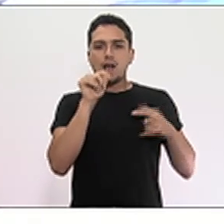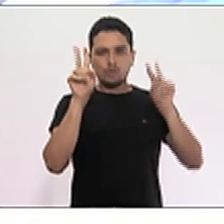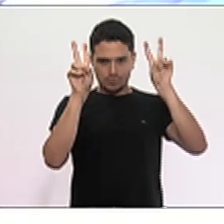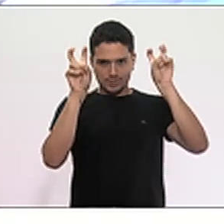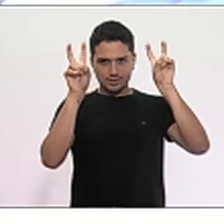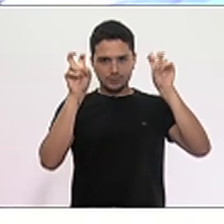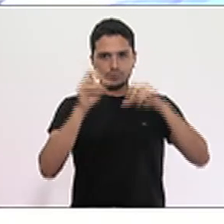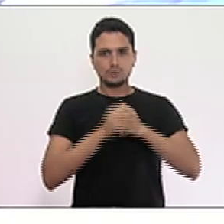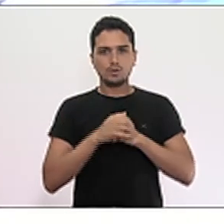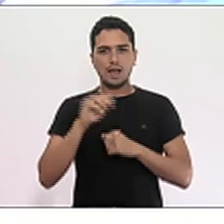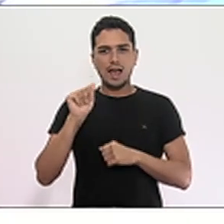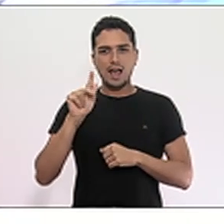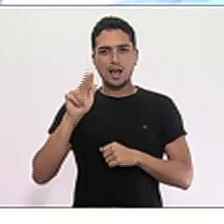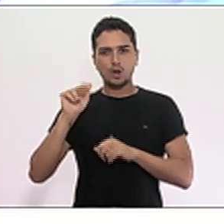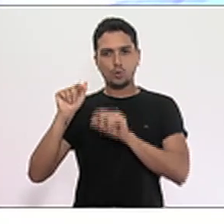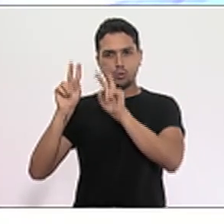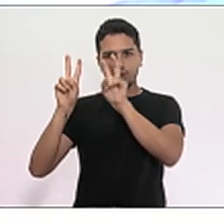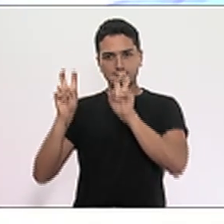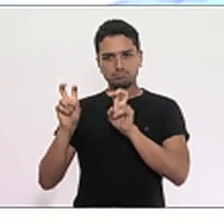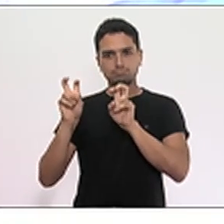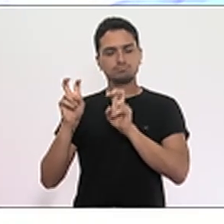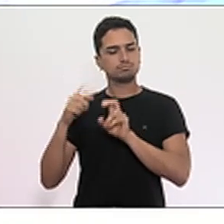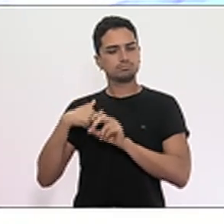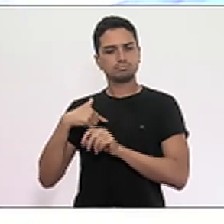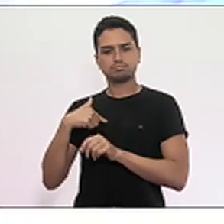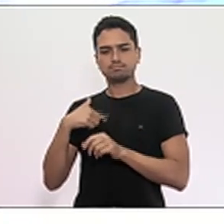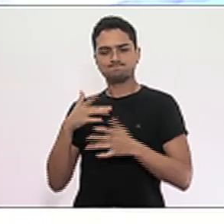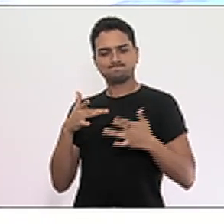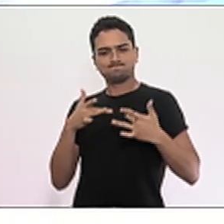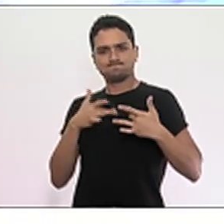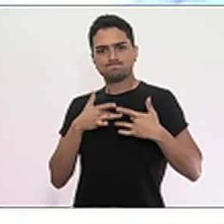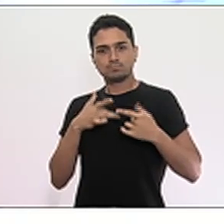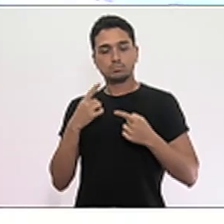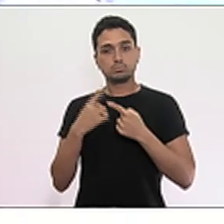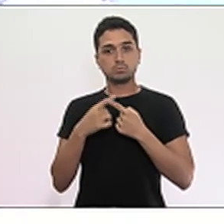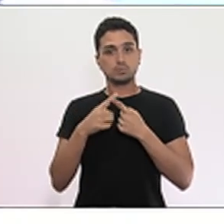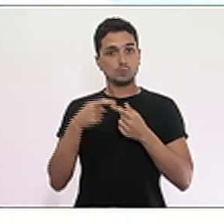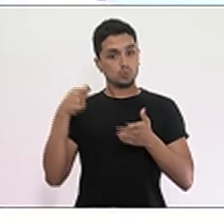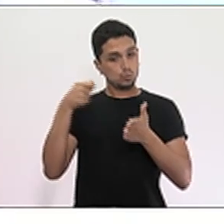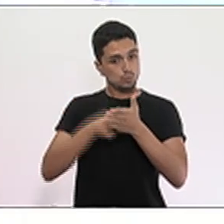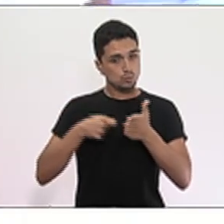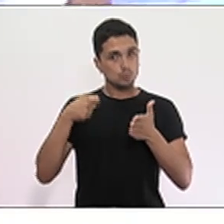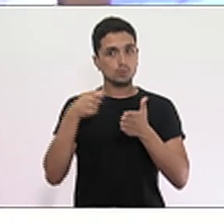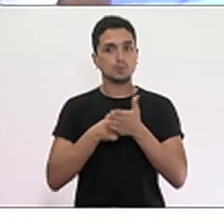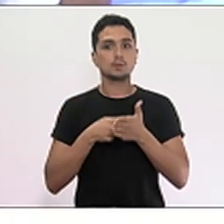isso e brigam por uma água de quantidade e qualidade para todos. Tá?